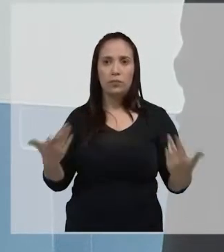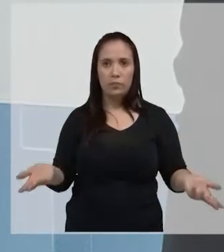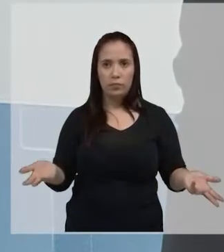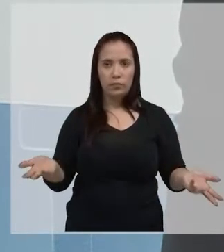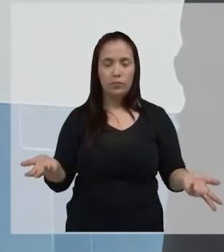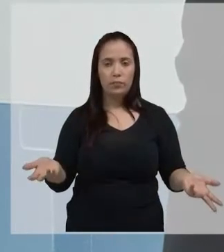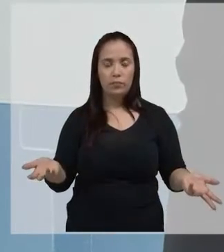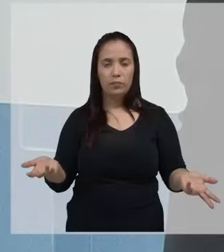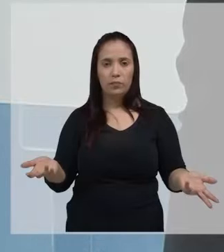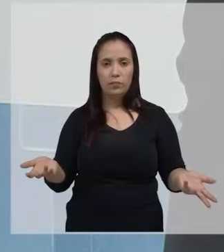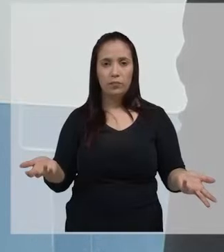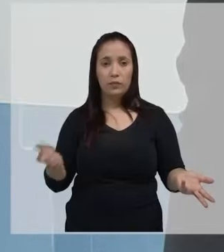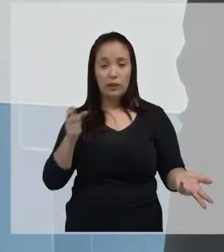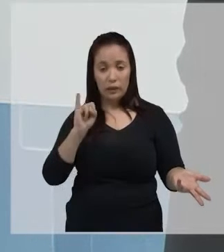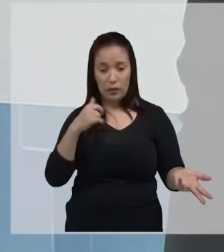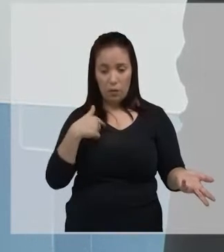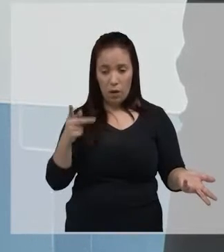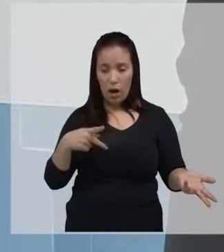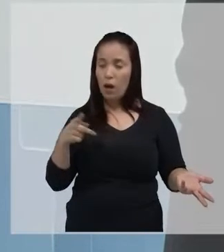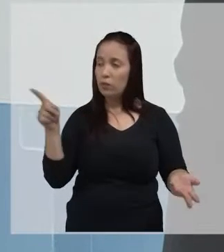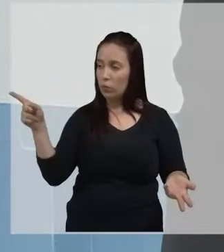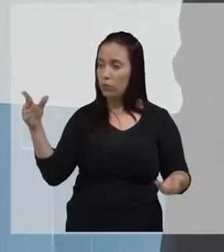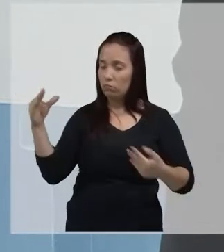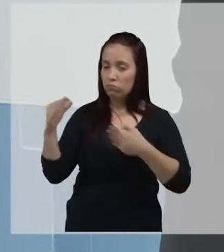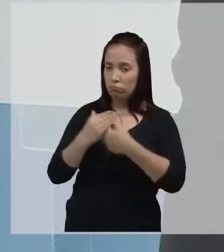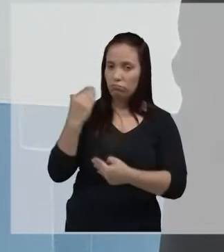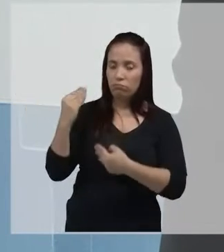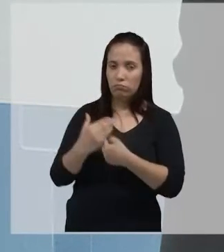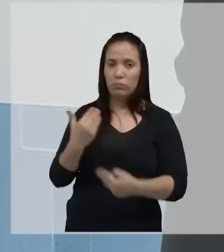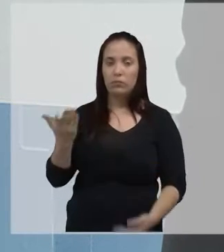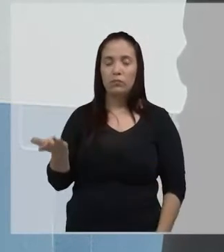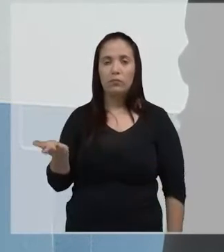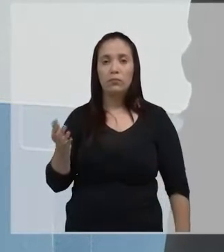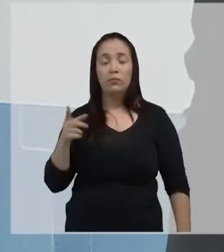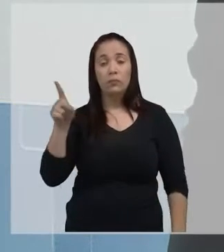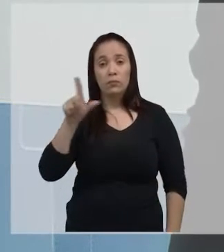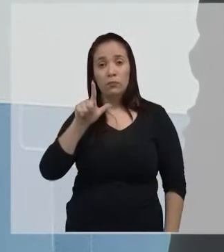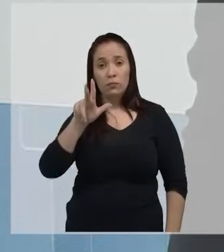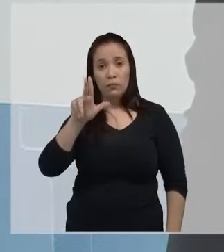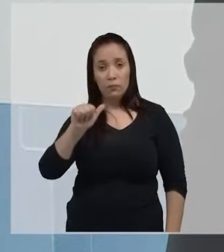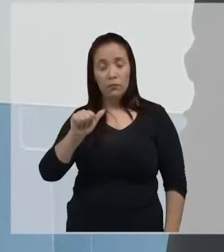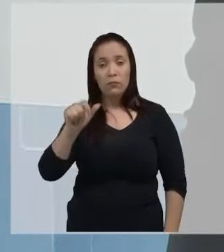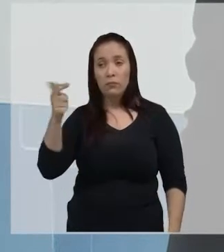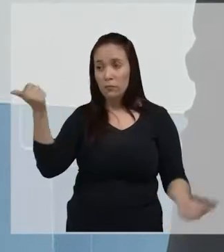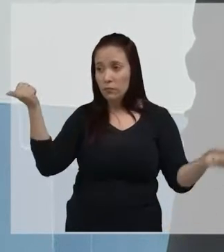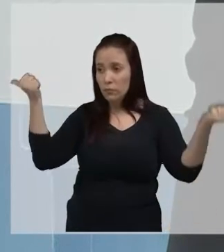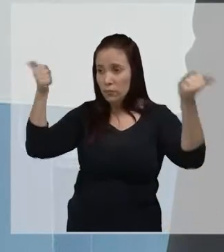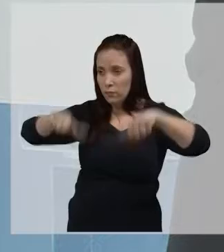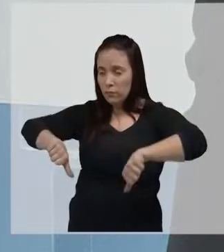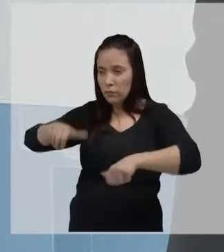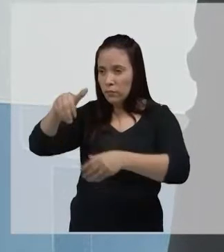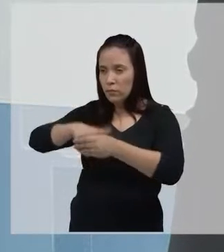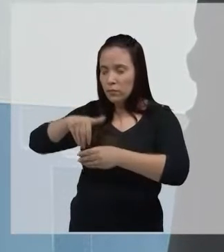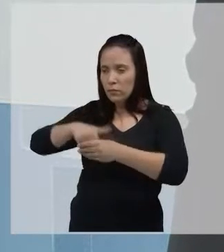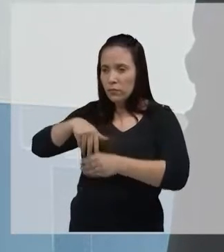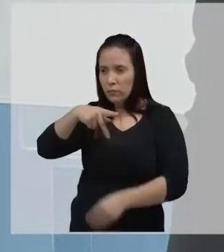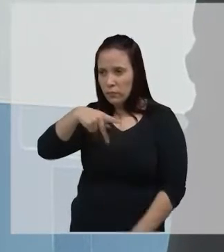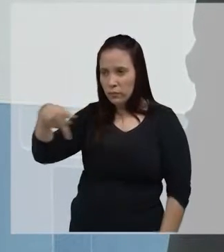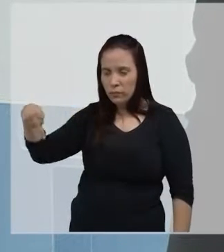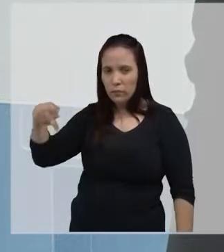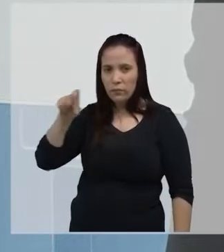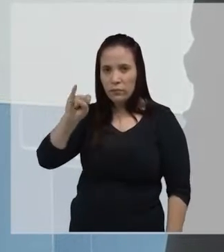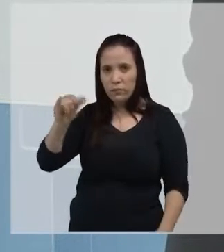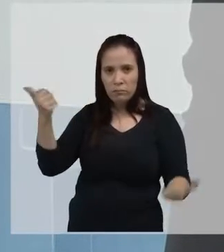Luiz, se eu estiver errado, você me corrija aqui da análise que eu estou fazendo. Quando o Lula sair de cena, definitivamente, se é que ele vai sair de